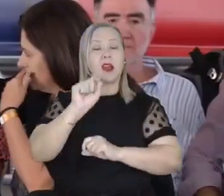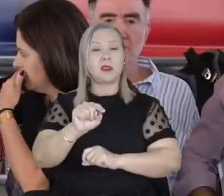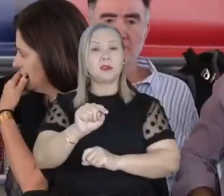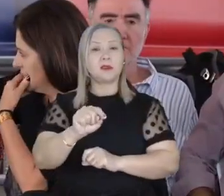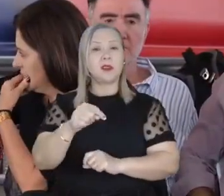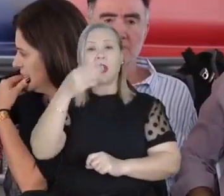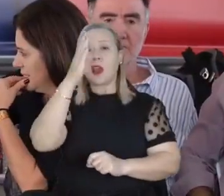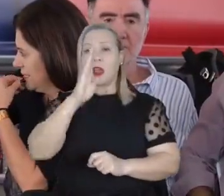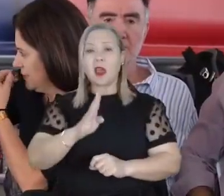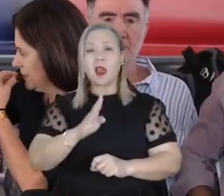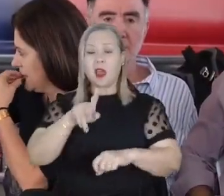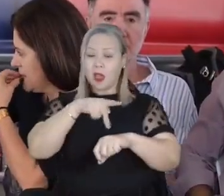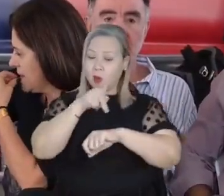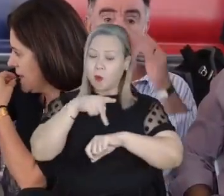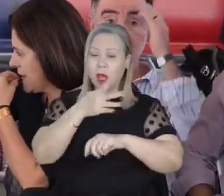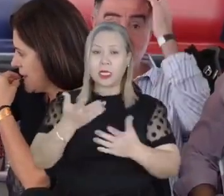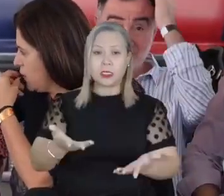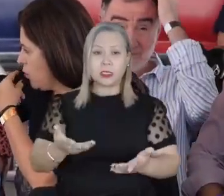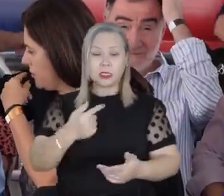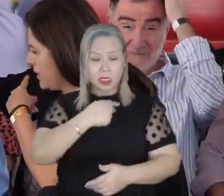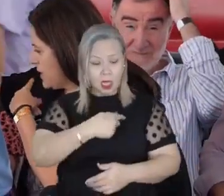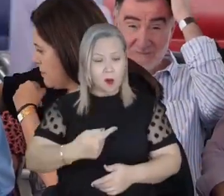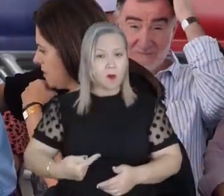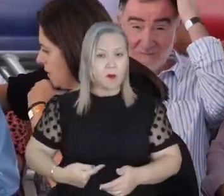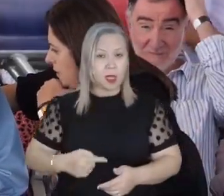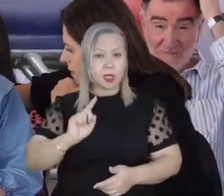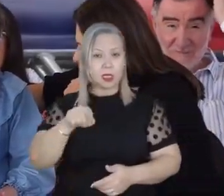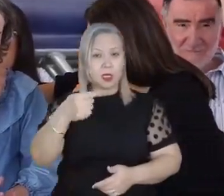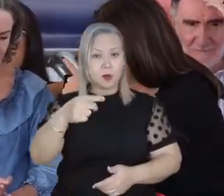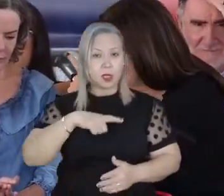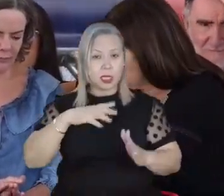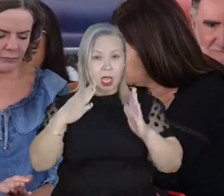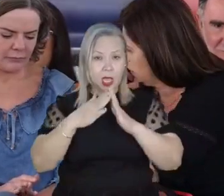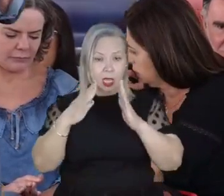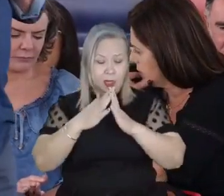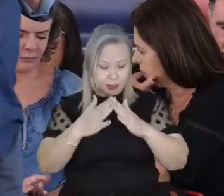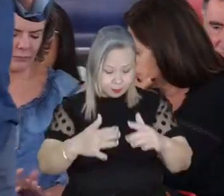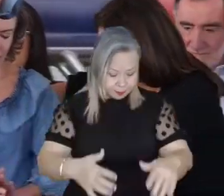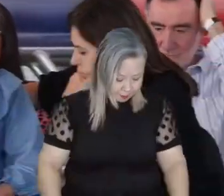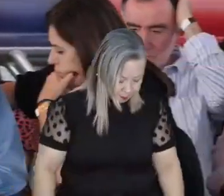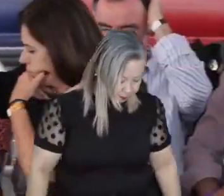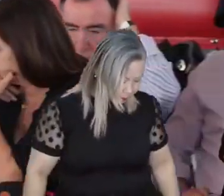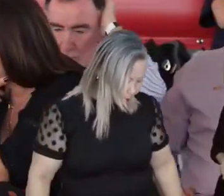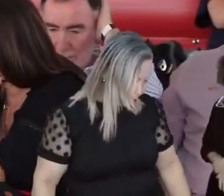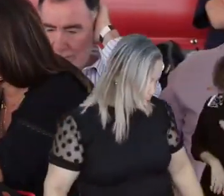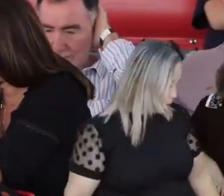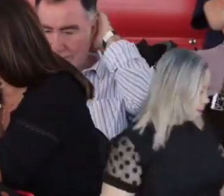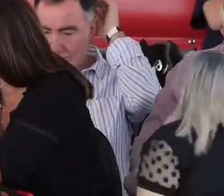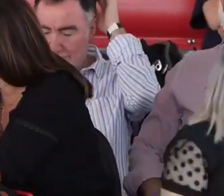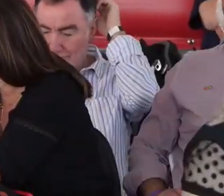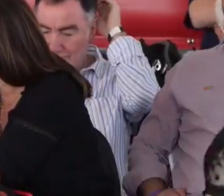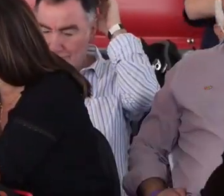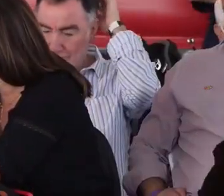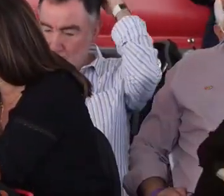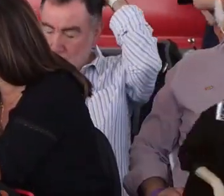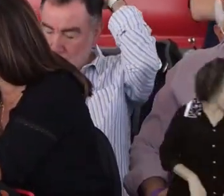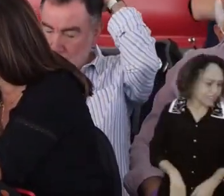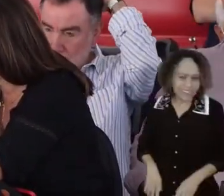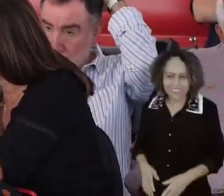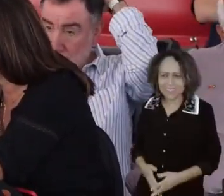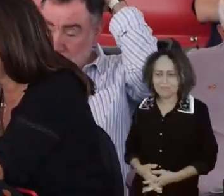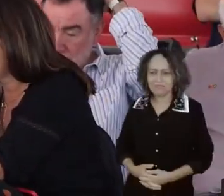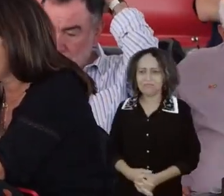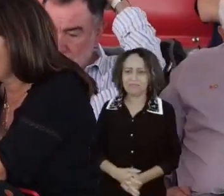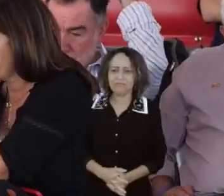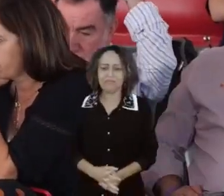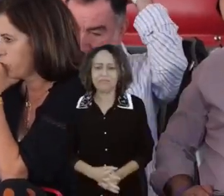gente tem a casinha, depois que a gente tem o emprego, a gente quer o quê? A gente quer ter um bom celular. A